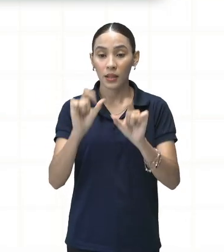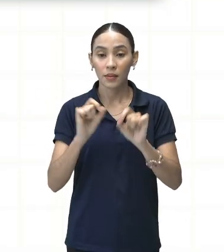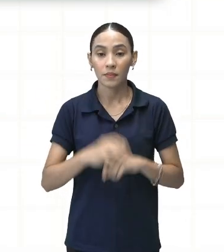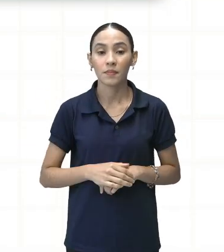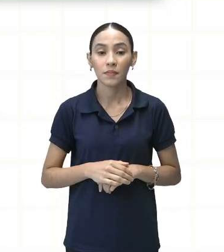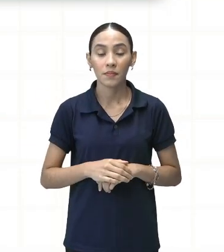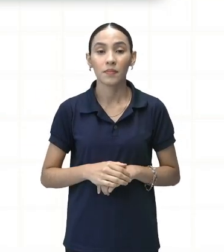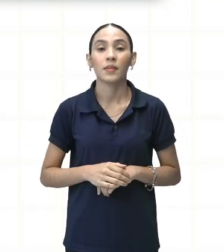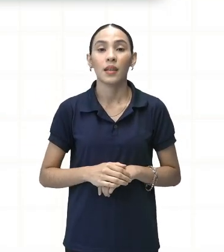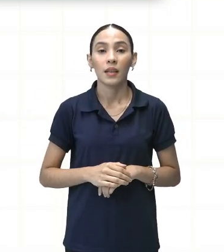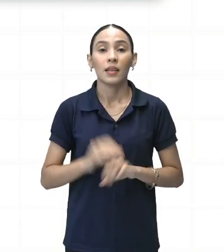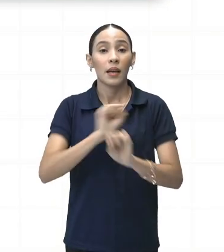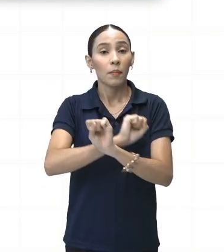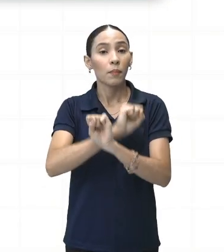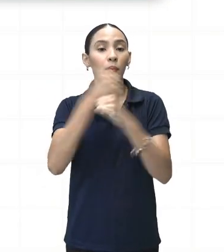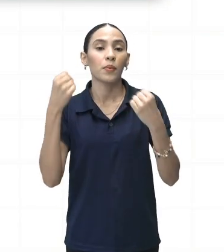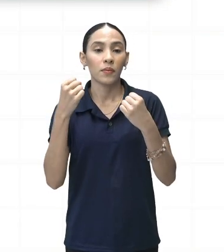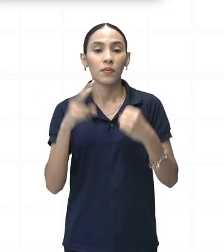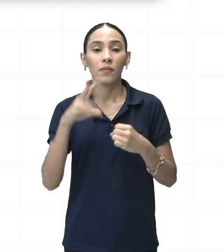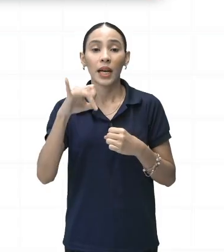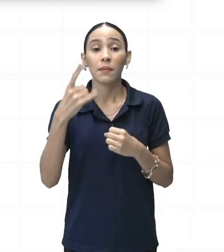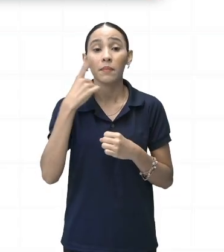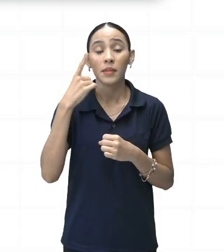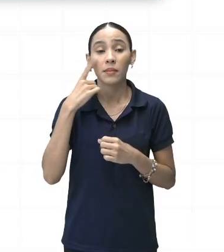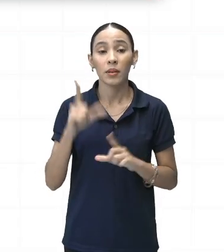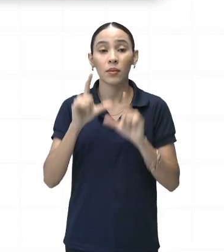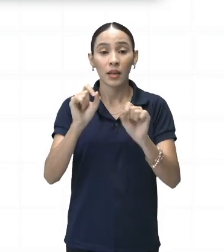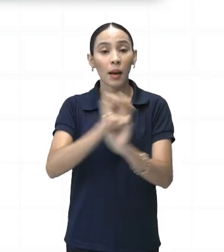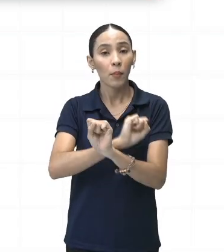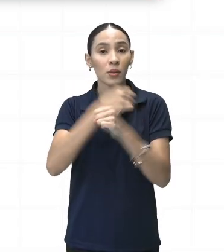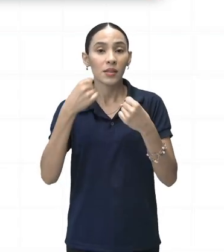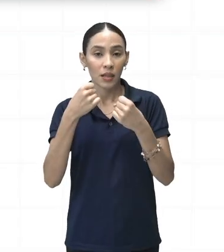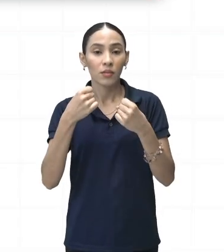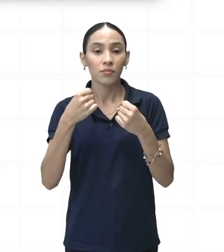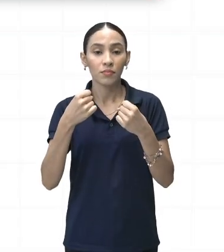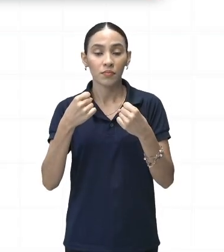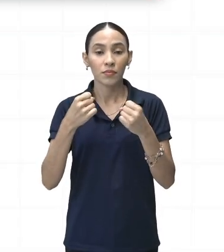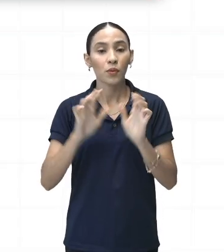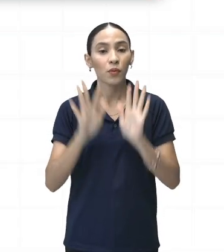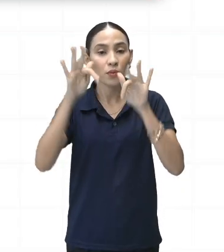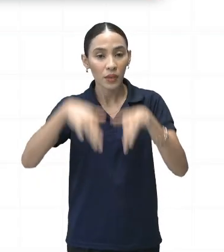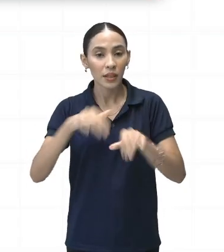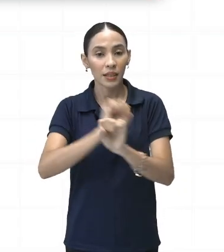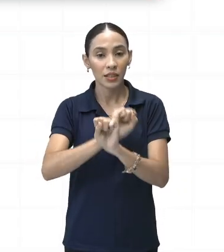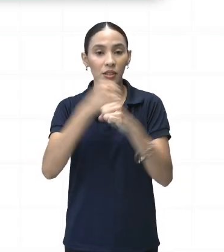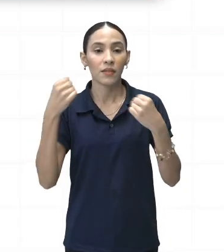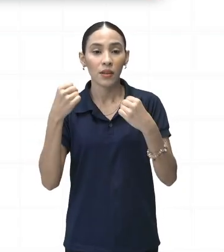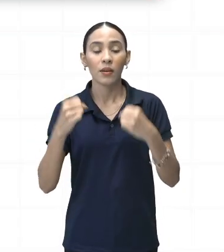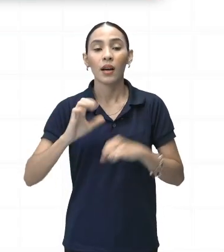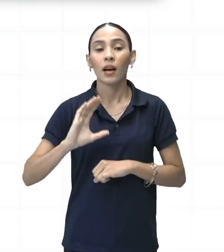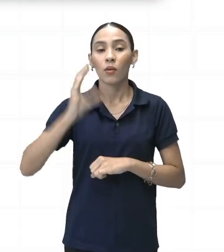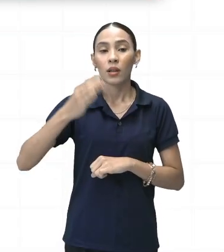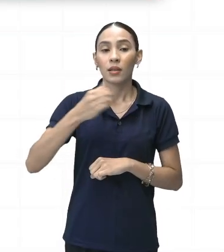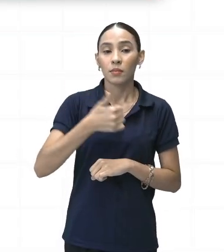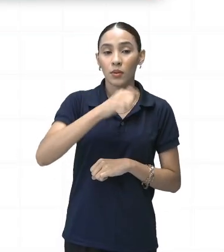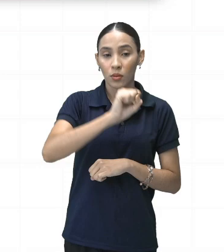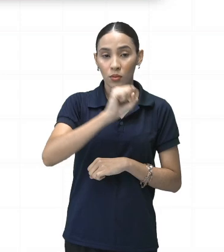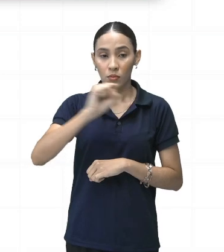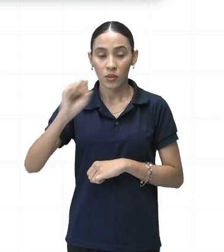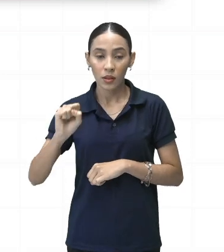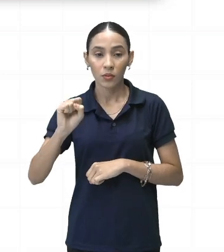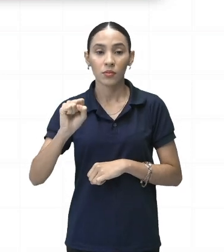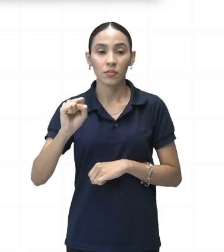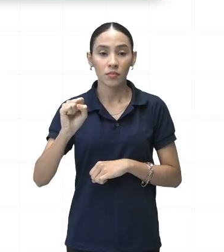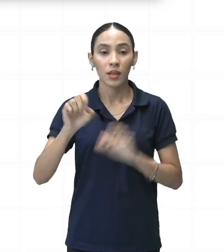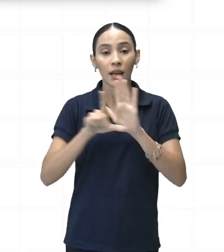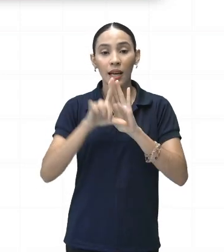questão abolicionista, em que nós vamos observar a abolição da escravidão, que acontece em